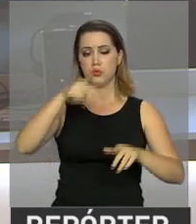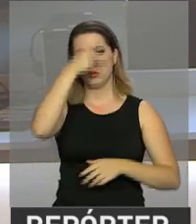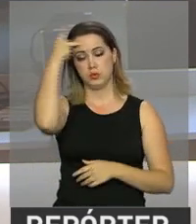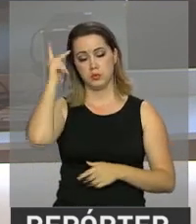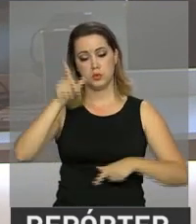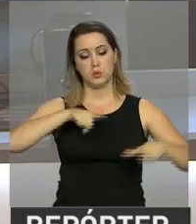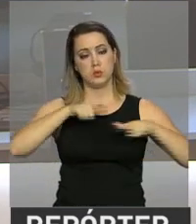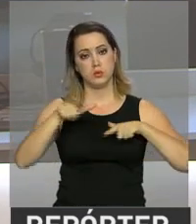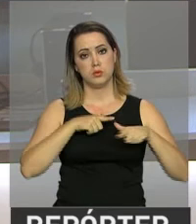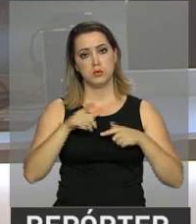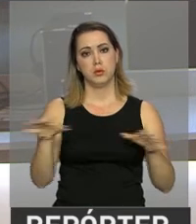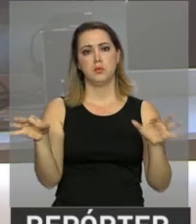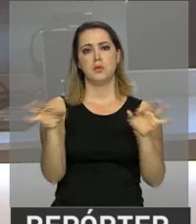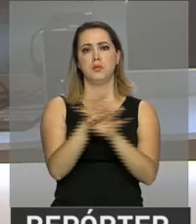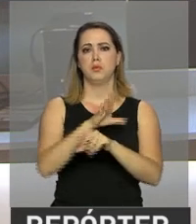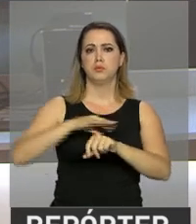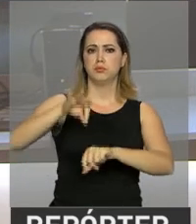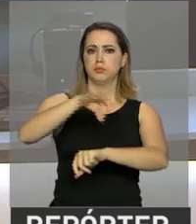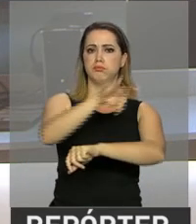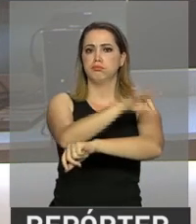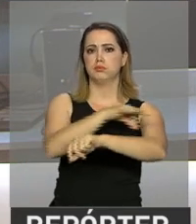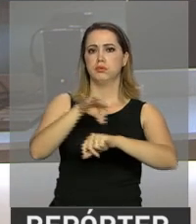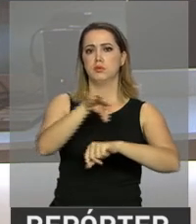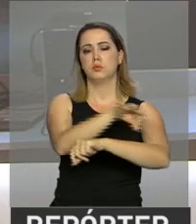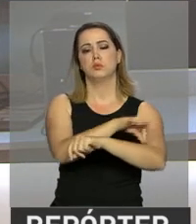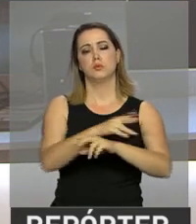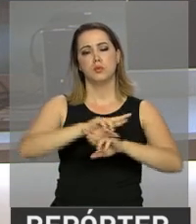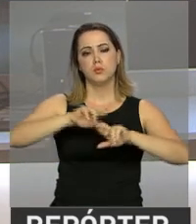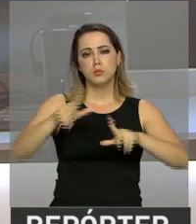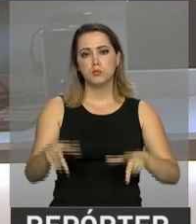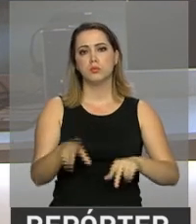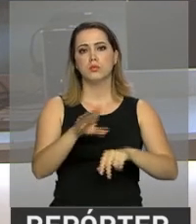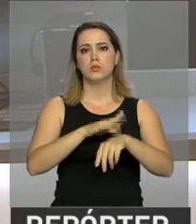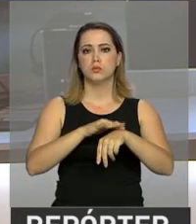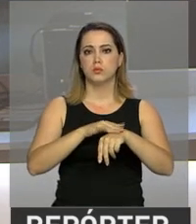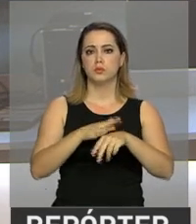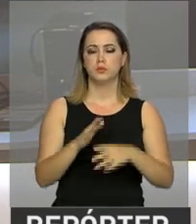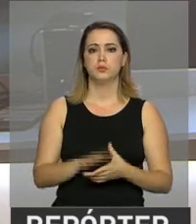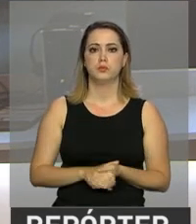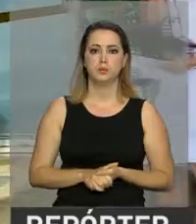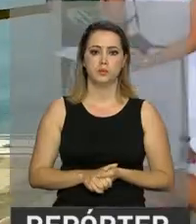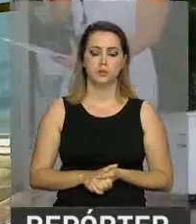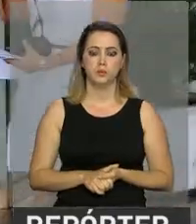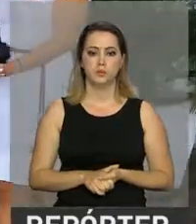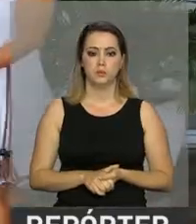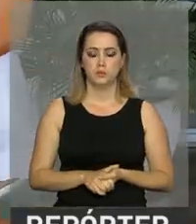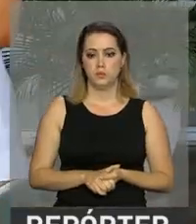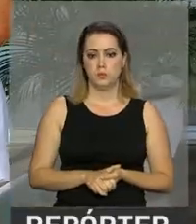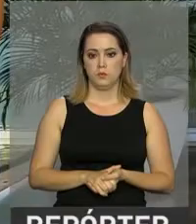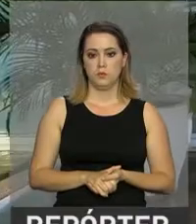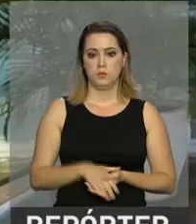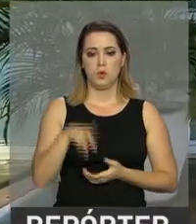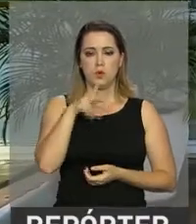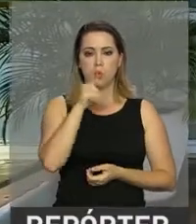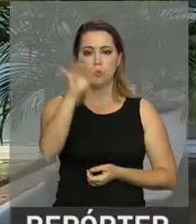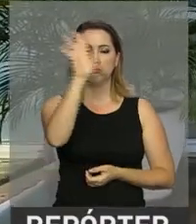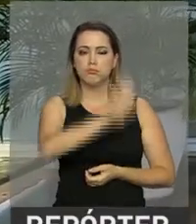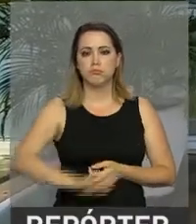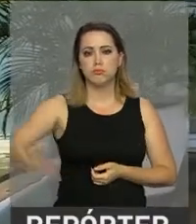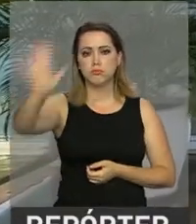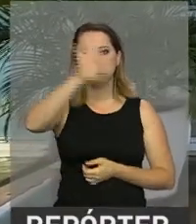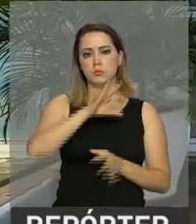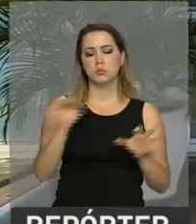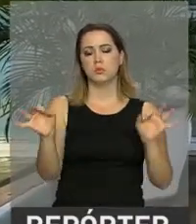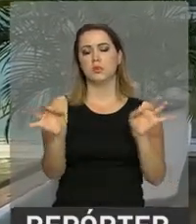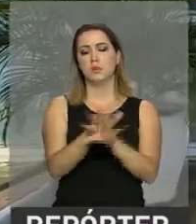ao mosquito transmissor da dengue, febre amarela, chikungunya e zika. O Dia Nacional de Combate